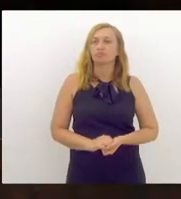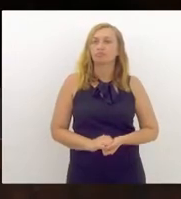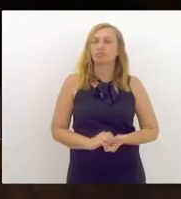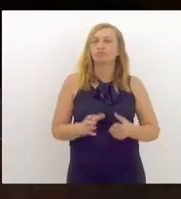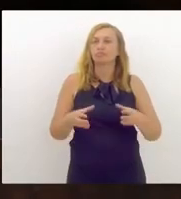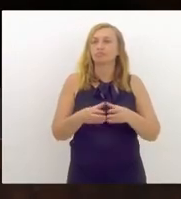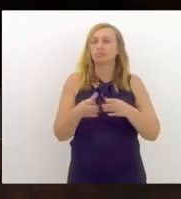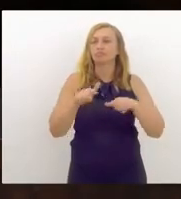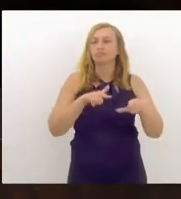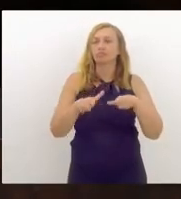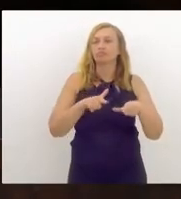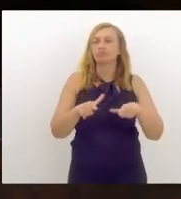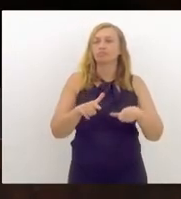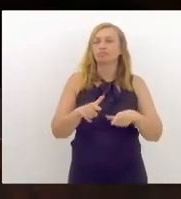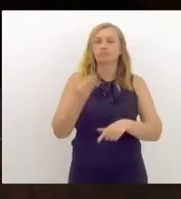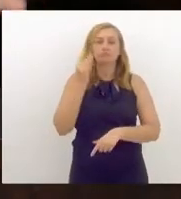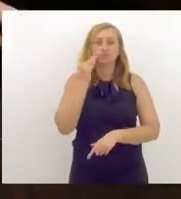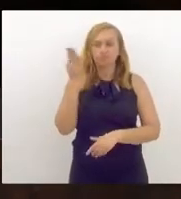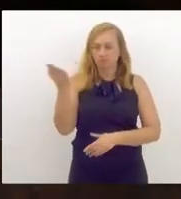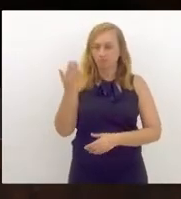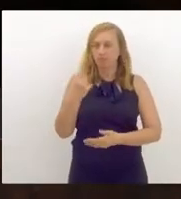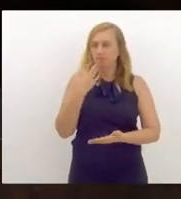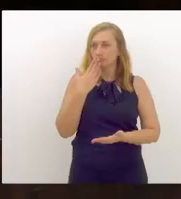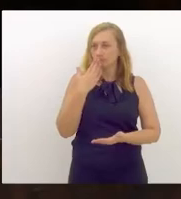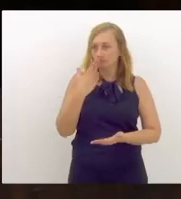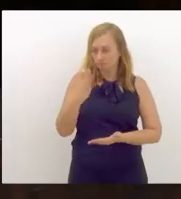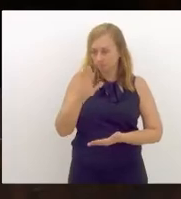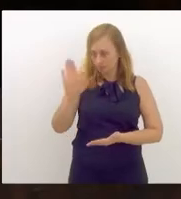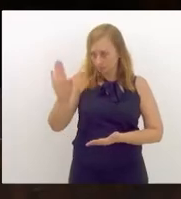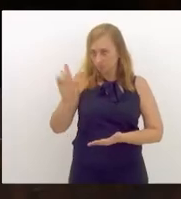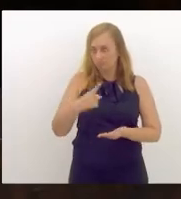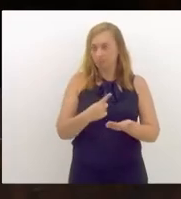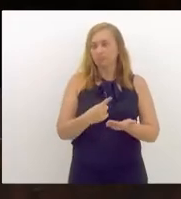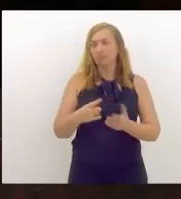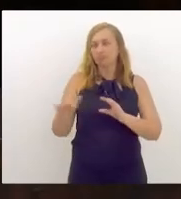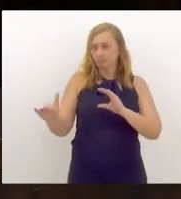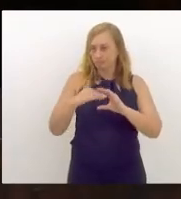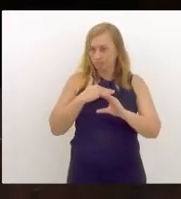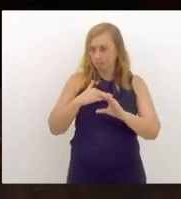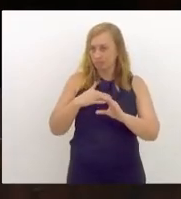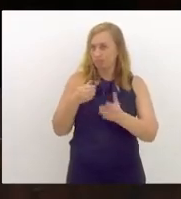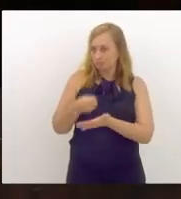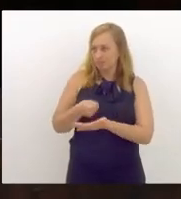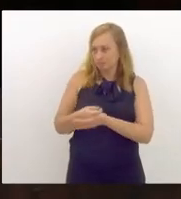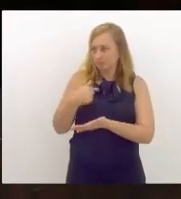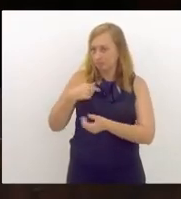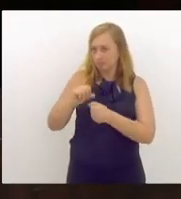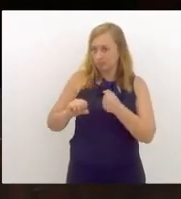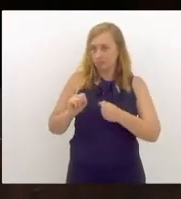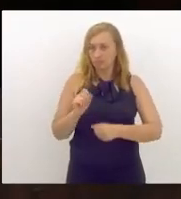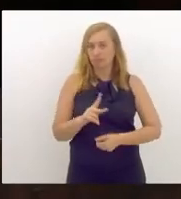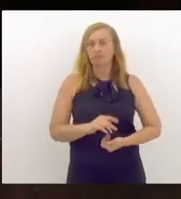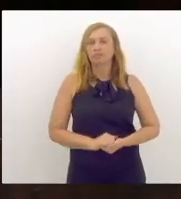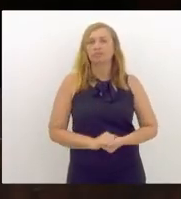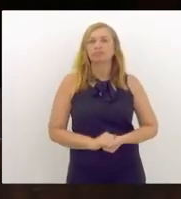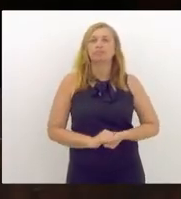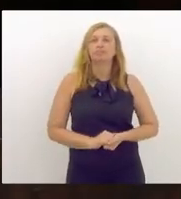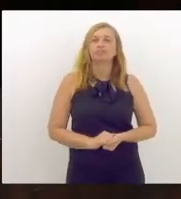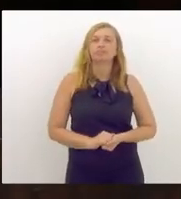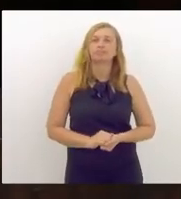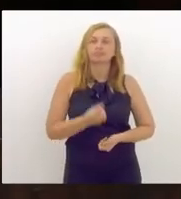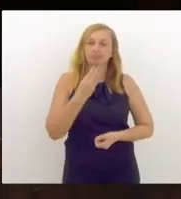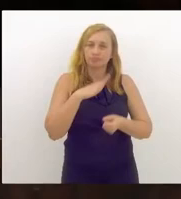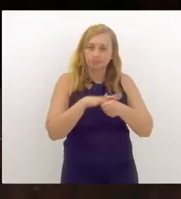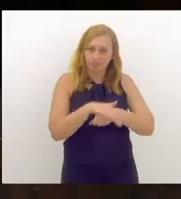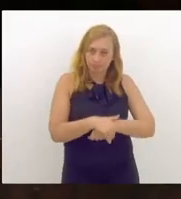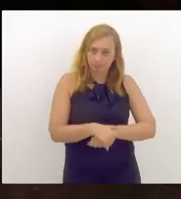comissão presidida por vossa excelência Tá bom me comprometo aqui a fazê-lo basta me encaminhar e pode me cobrar que eu farei Tá bom boa